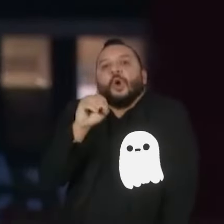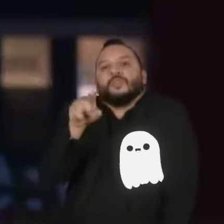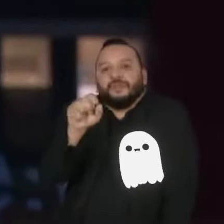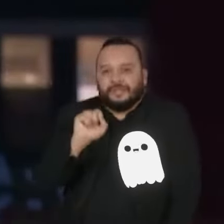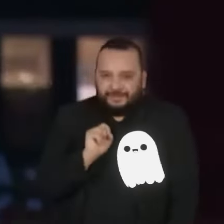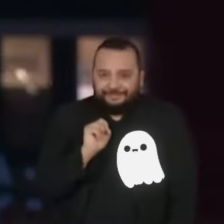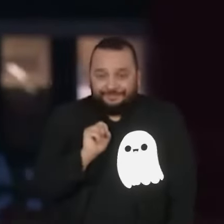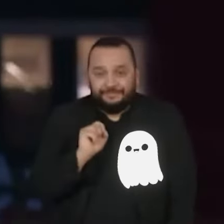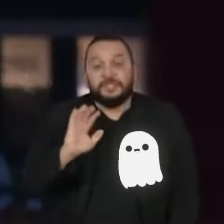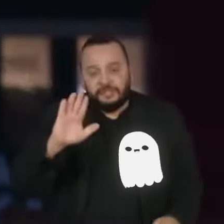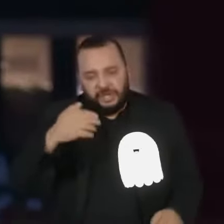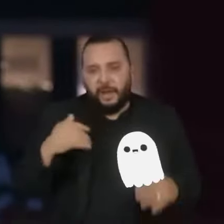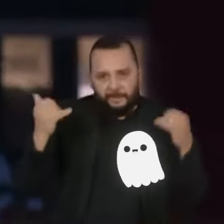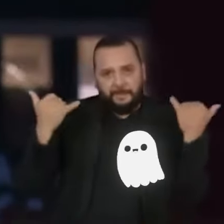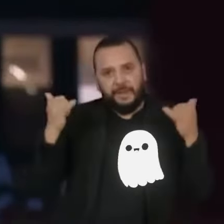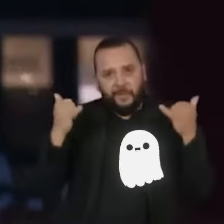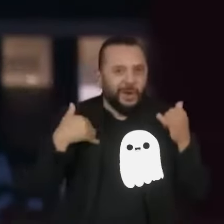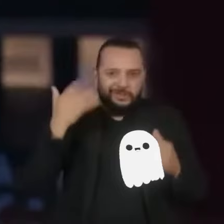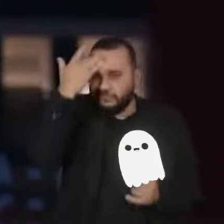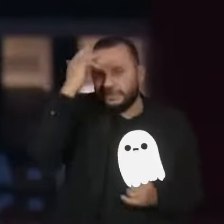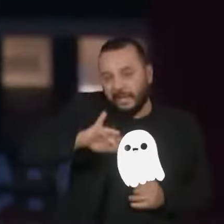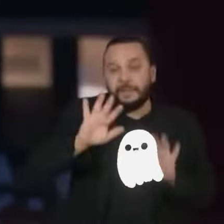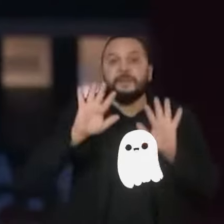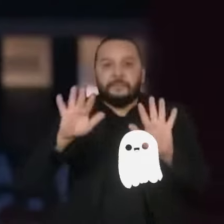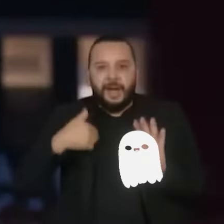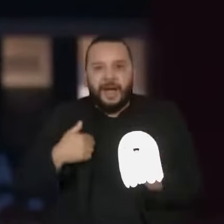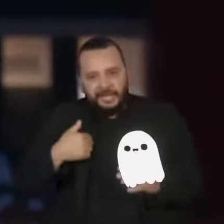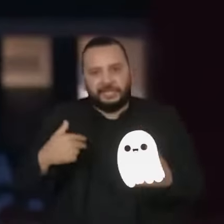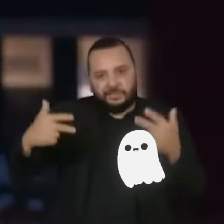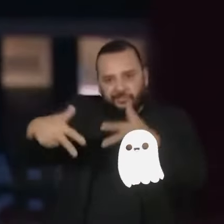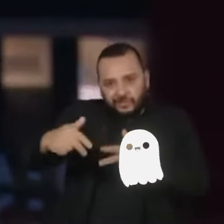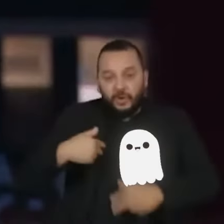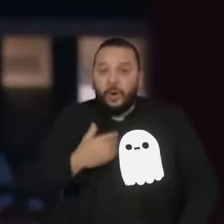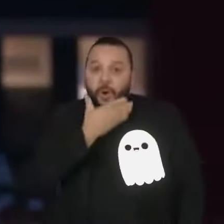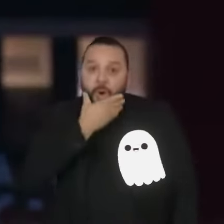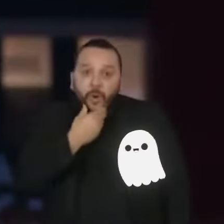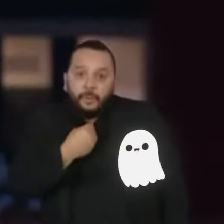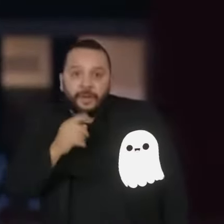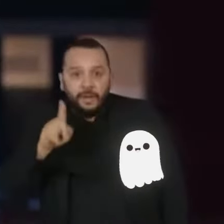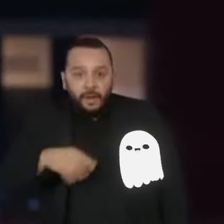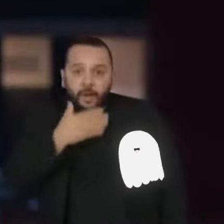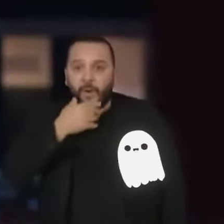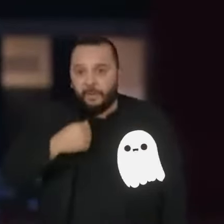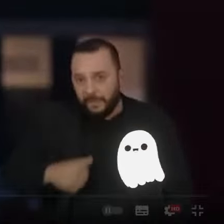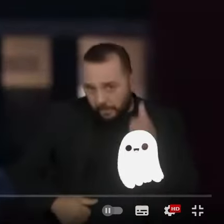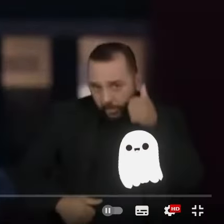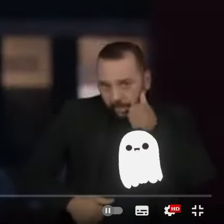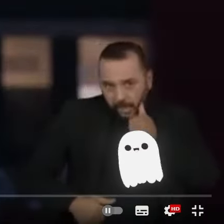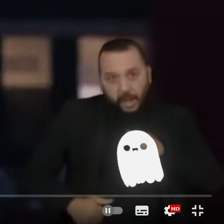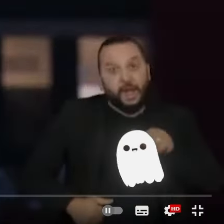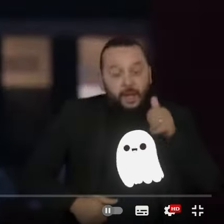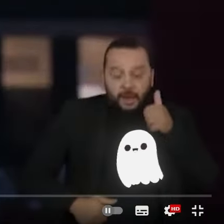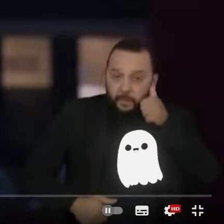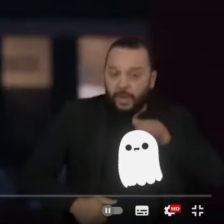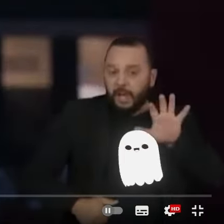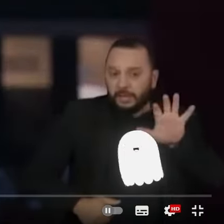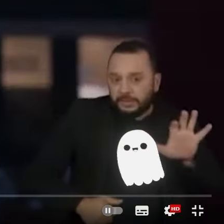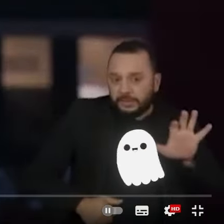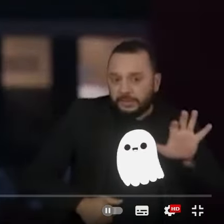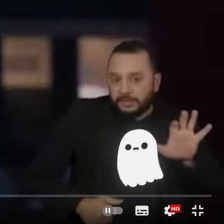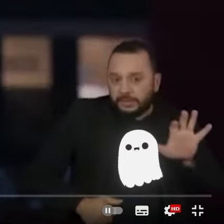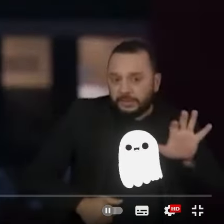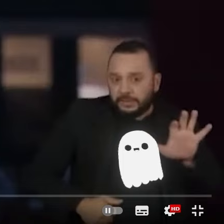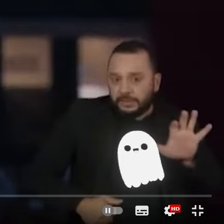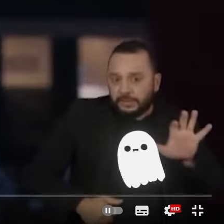vou falar agora, mas quem é da quebrada sabe. Homem é homem, mulher é mulher... Estuprador é diferente, né?